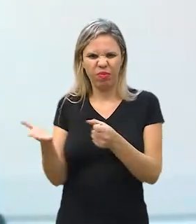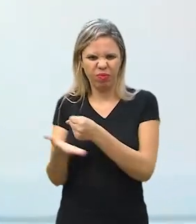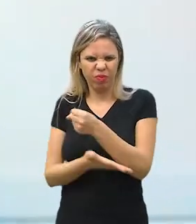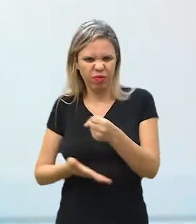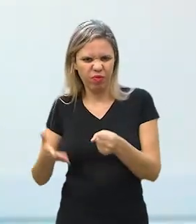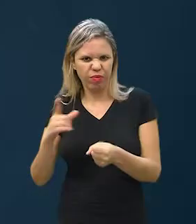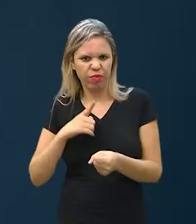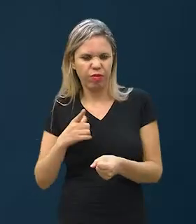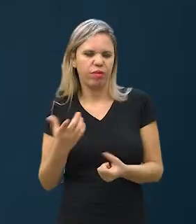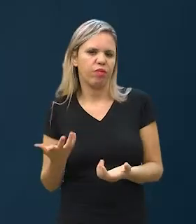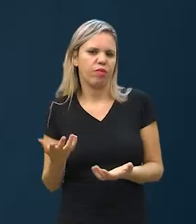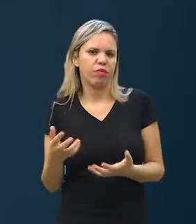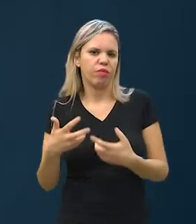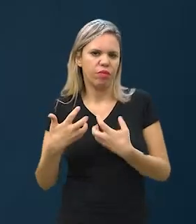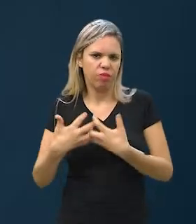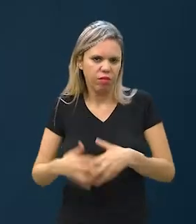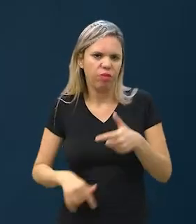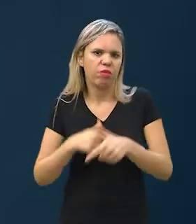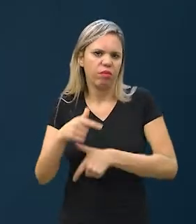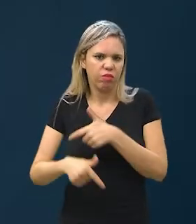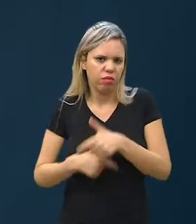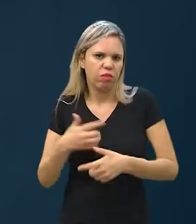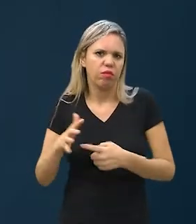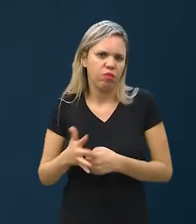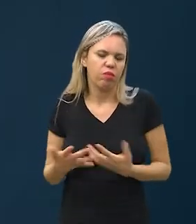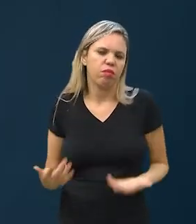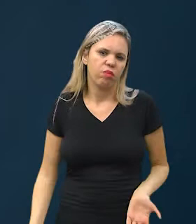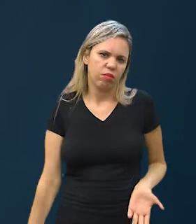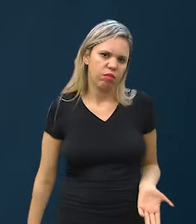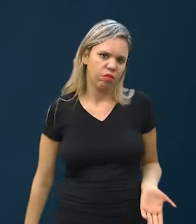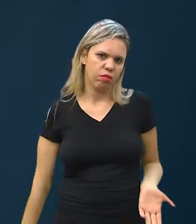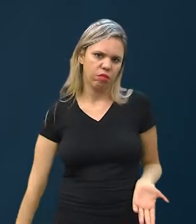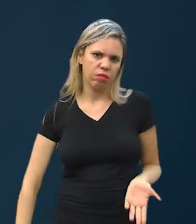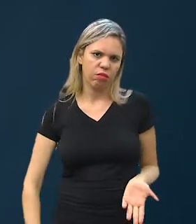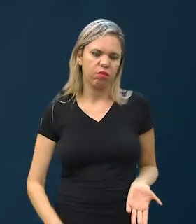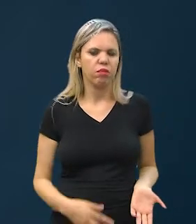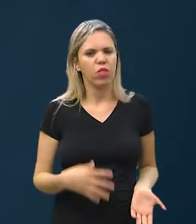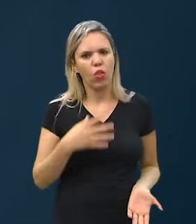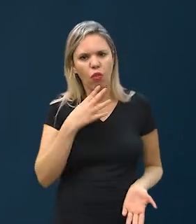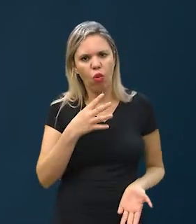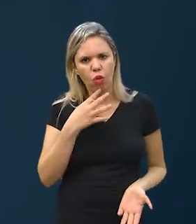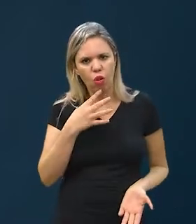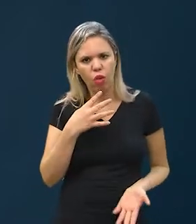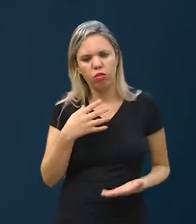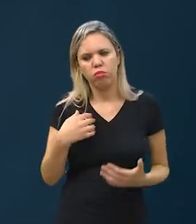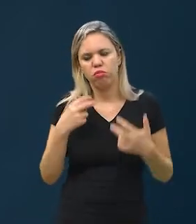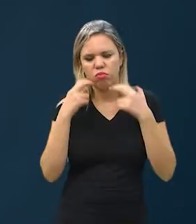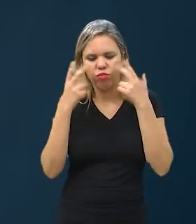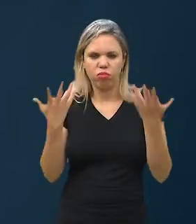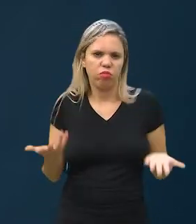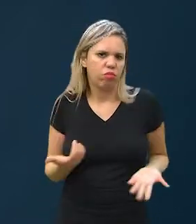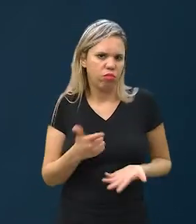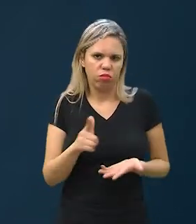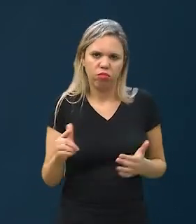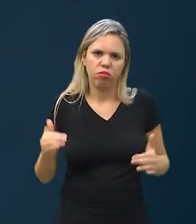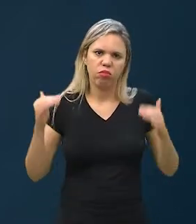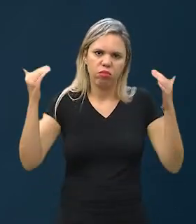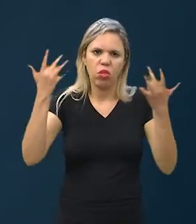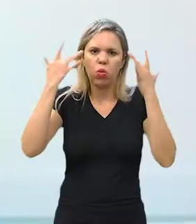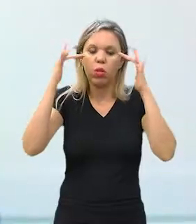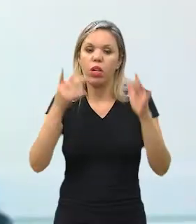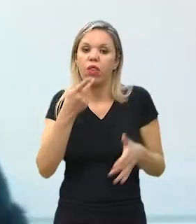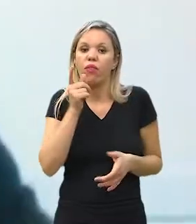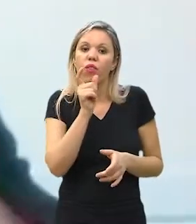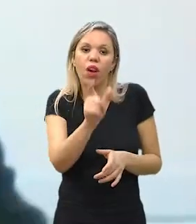uma oficina pequena, eu ainda colocava a mão ali na massa, né? Então, assim, eu fiquei com esse receio. Eu falei, pô, eu não